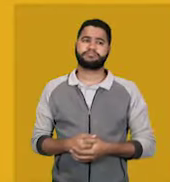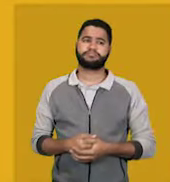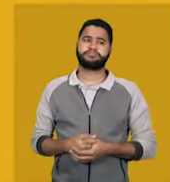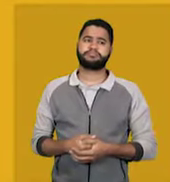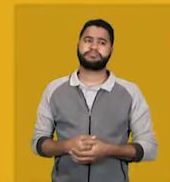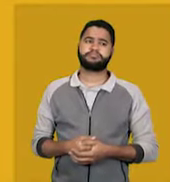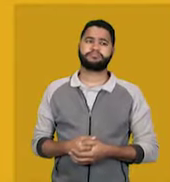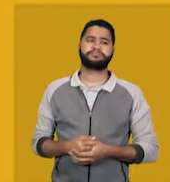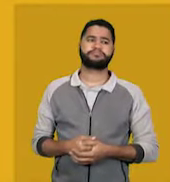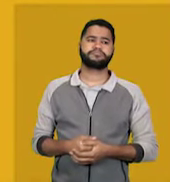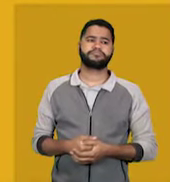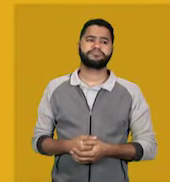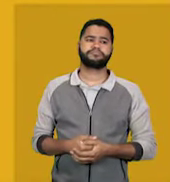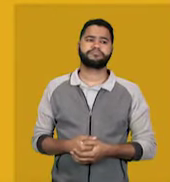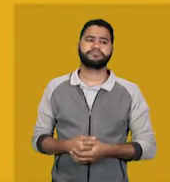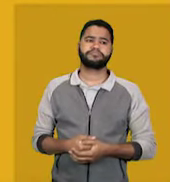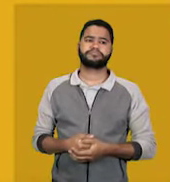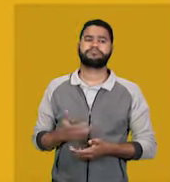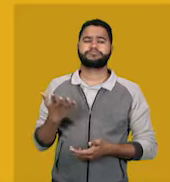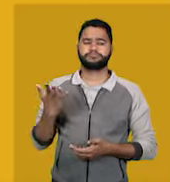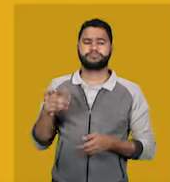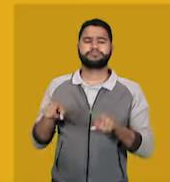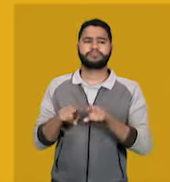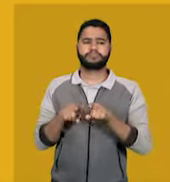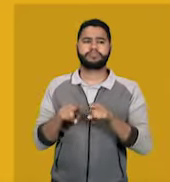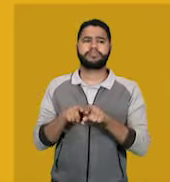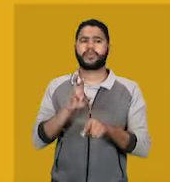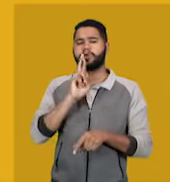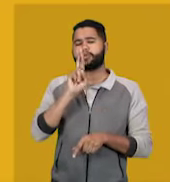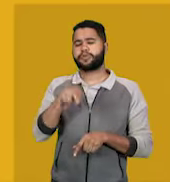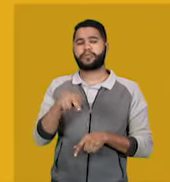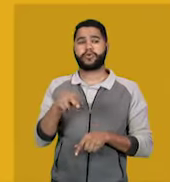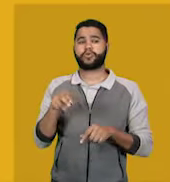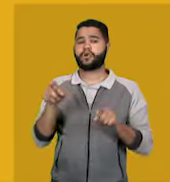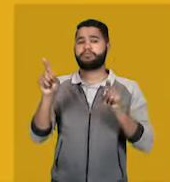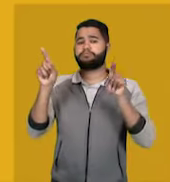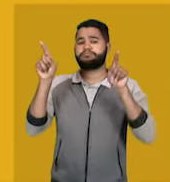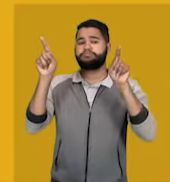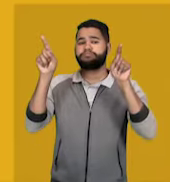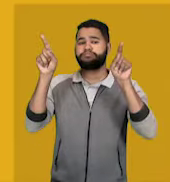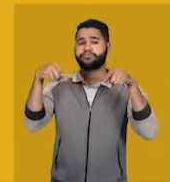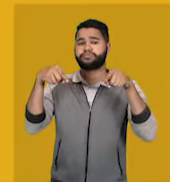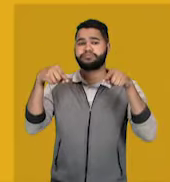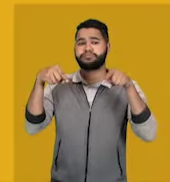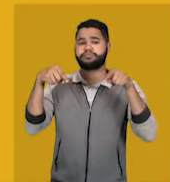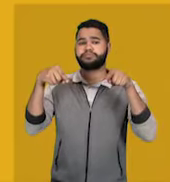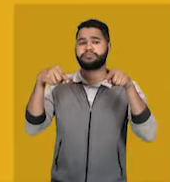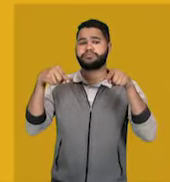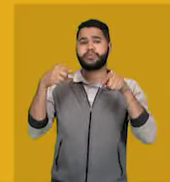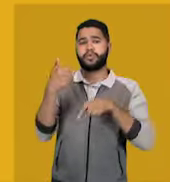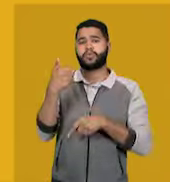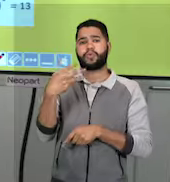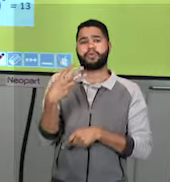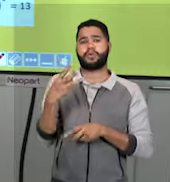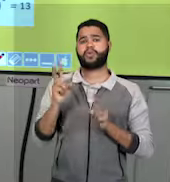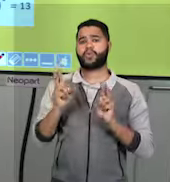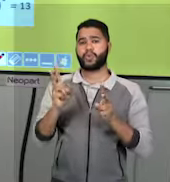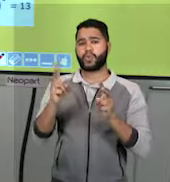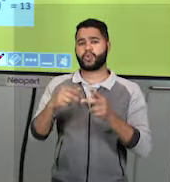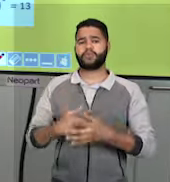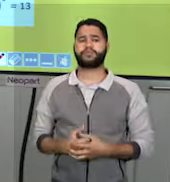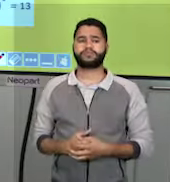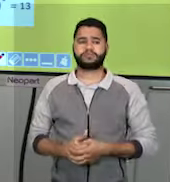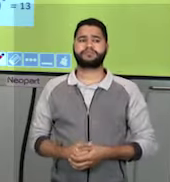quinta de 13 elevado também a 5. Porque eu posso simplesmente, são operações contrárias, eu venho aqui, ó,